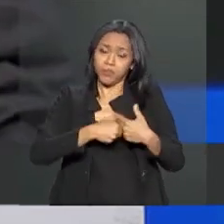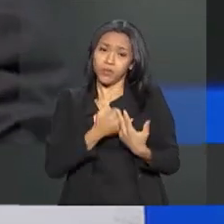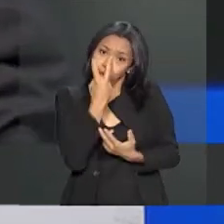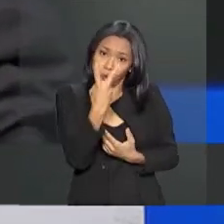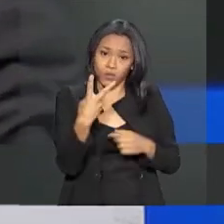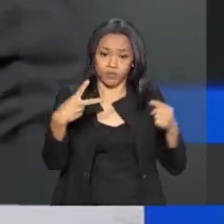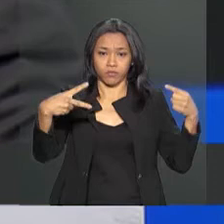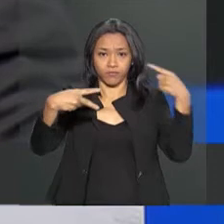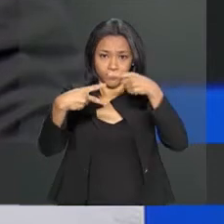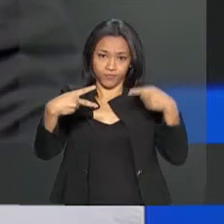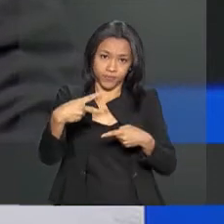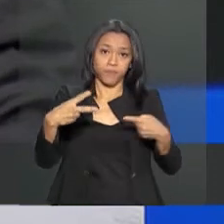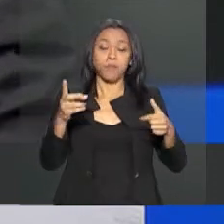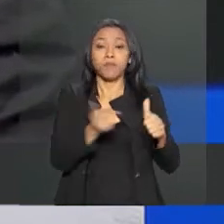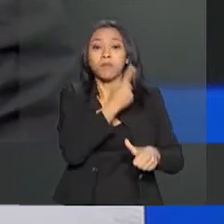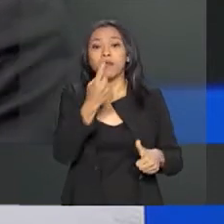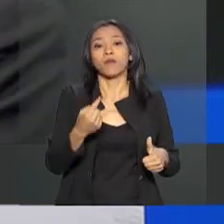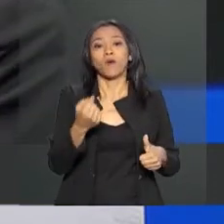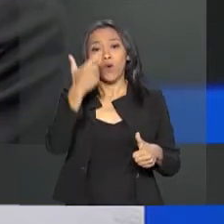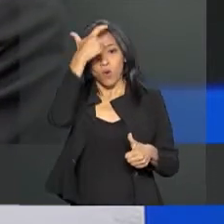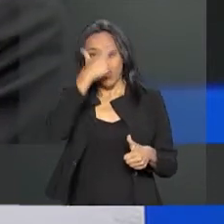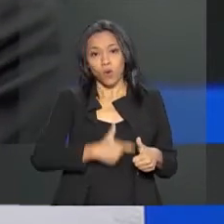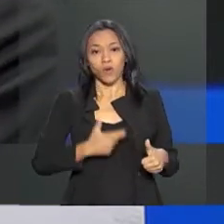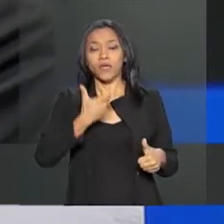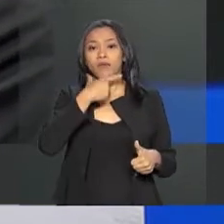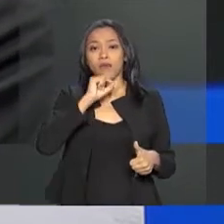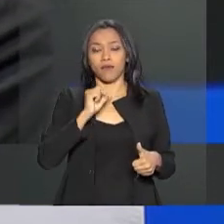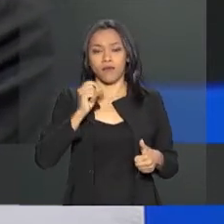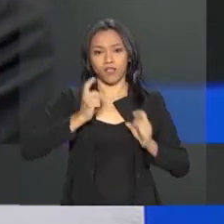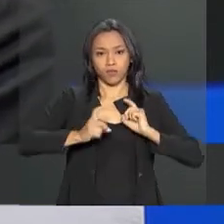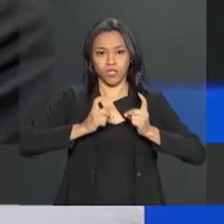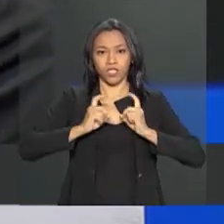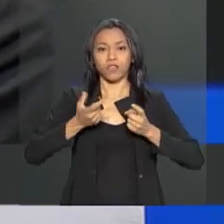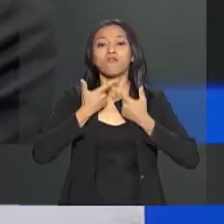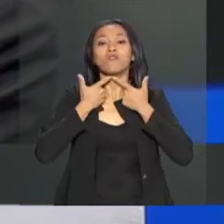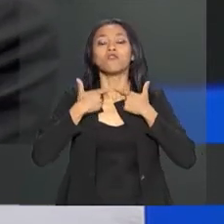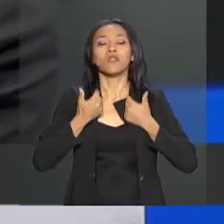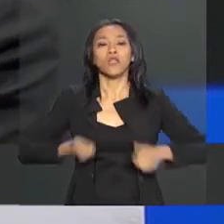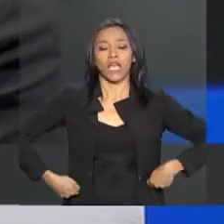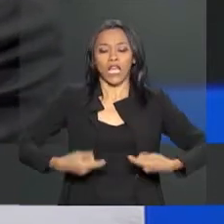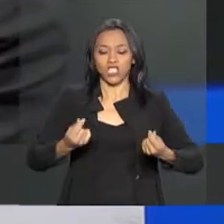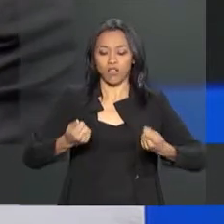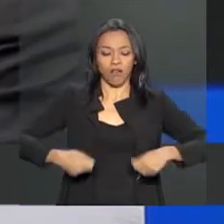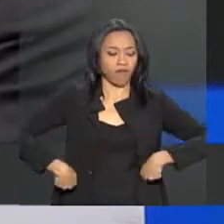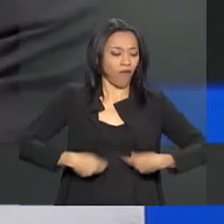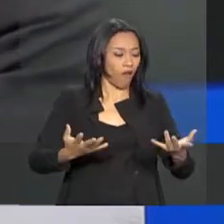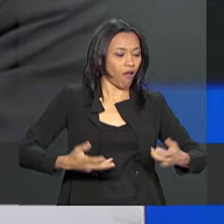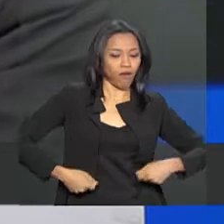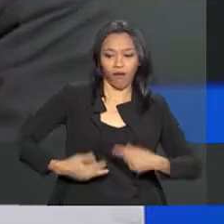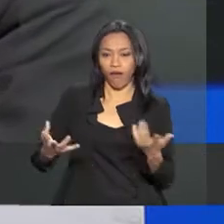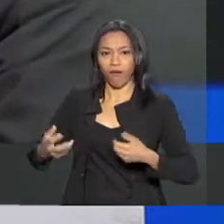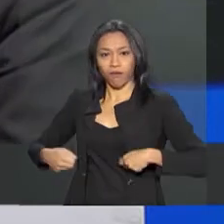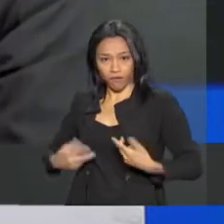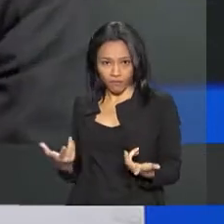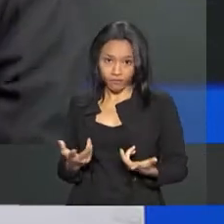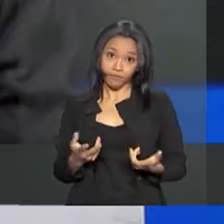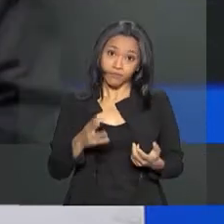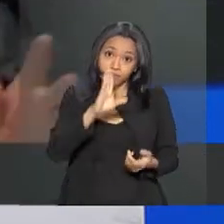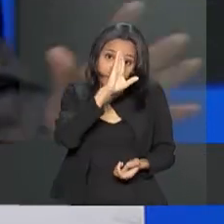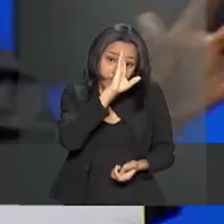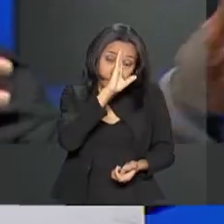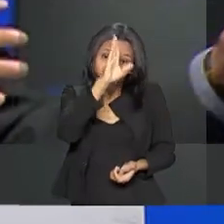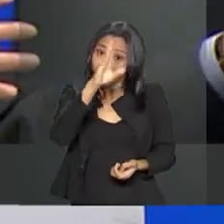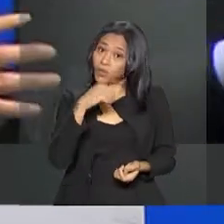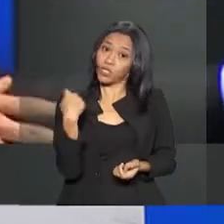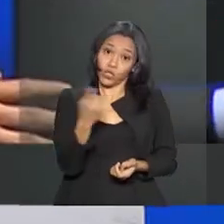todo governante, o que mais aprecia é gastar à vontade. Especialmente nós, que vínhamos de